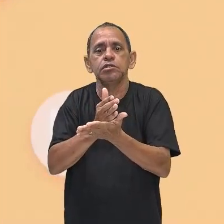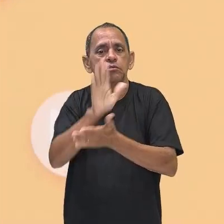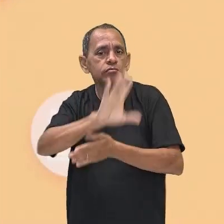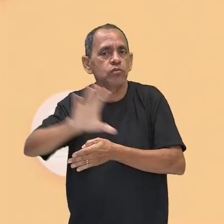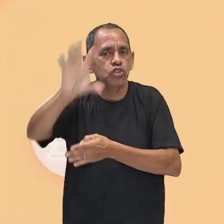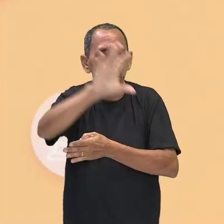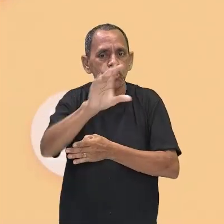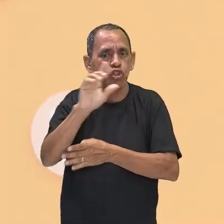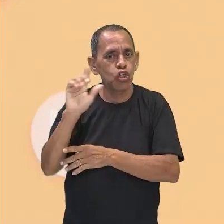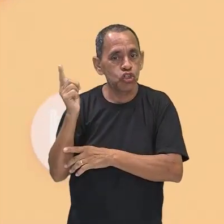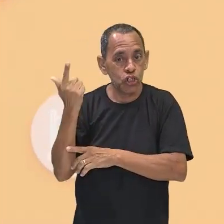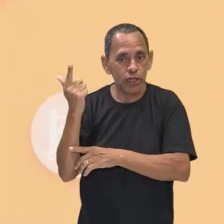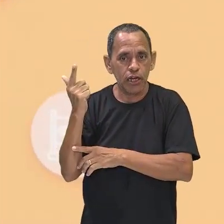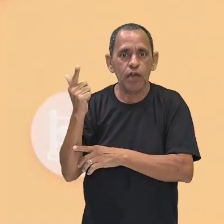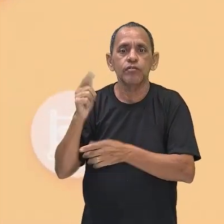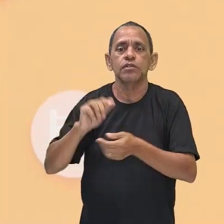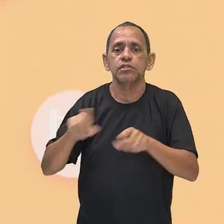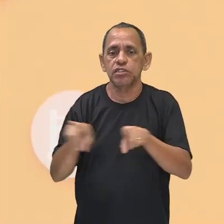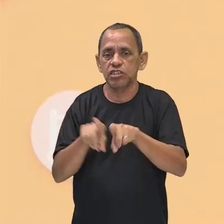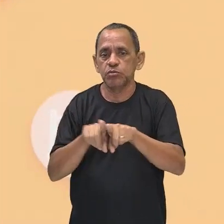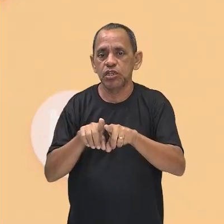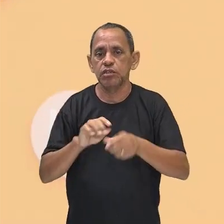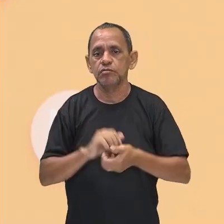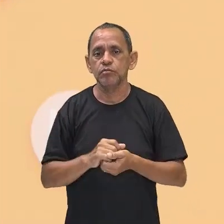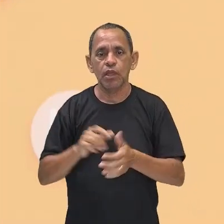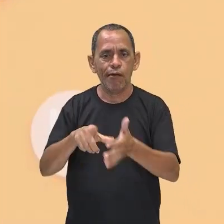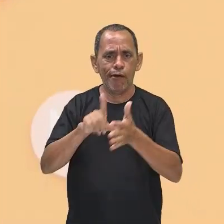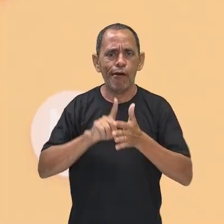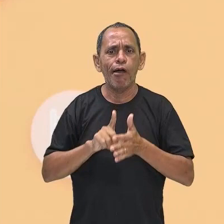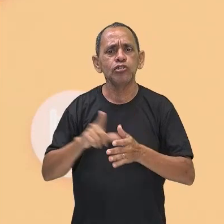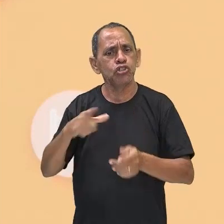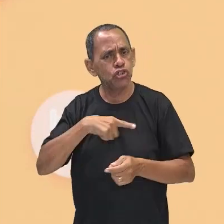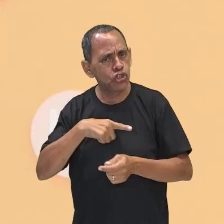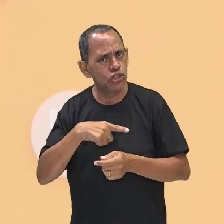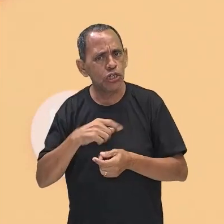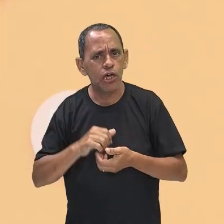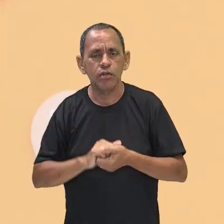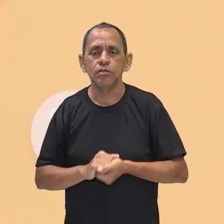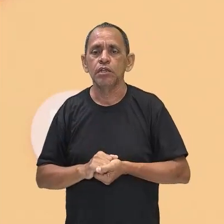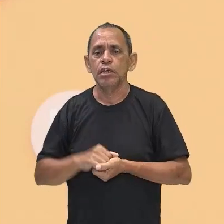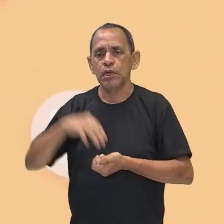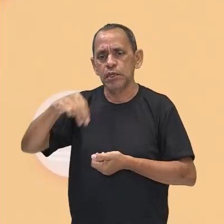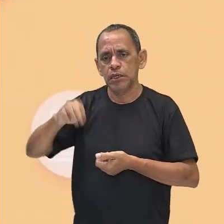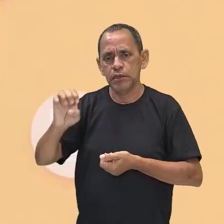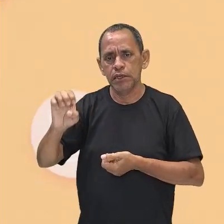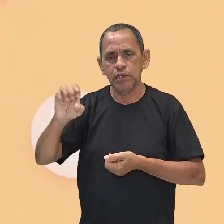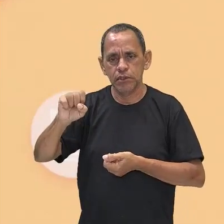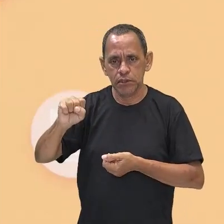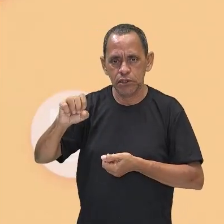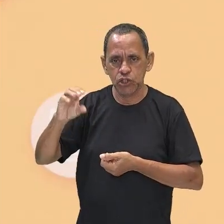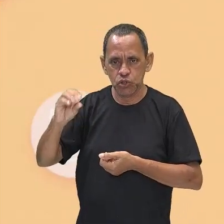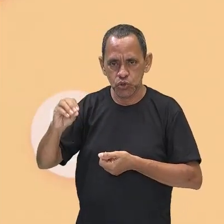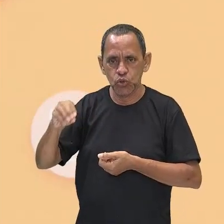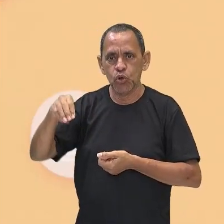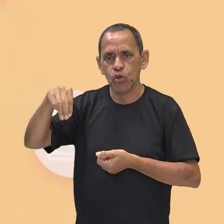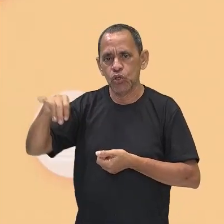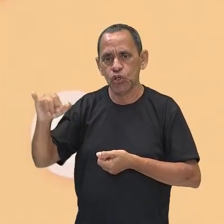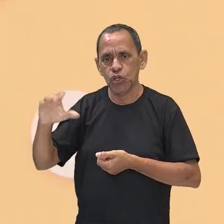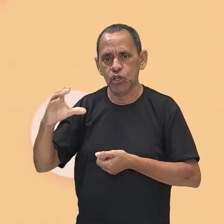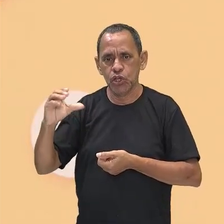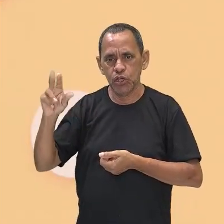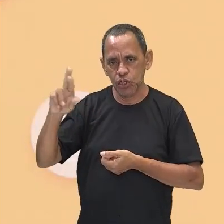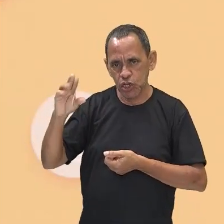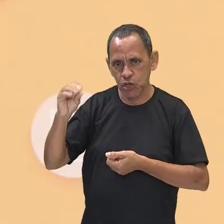utilizar essas regiões geográficas, existia a subdivisão de meso- e micro-regiões, que ainda é utilizada por alguns